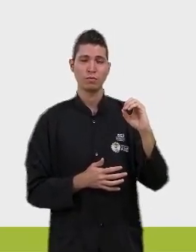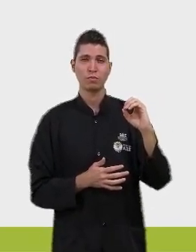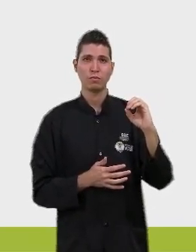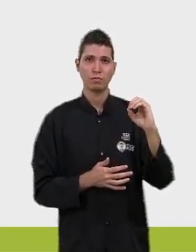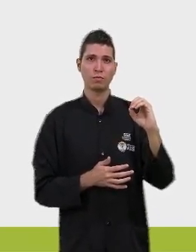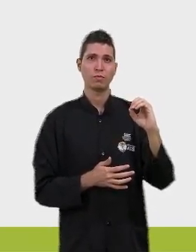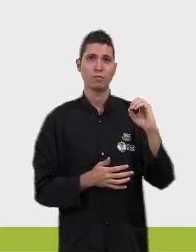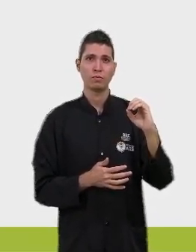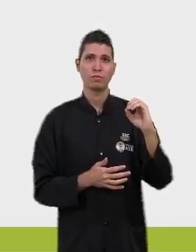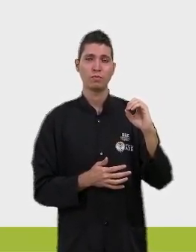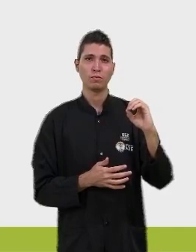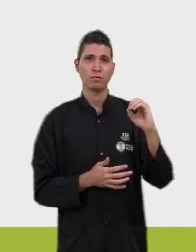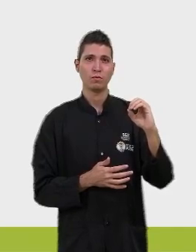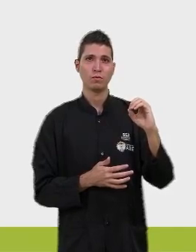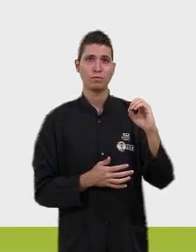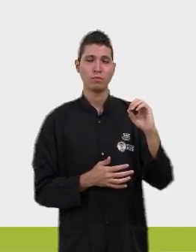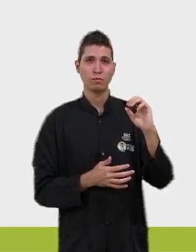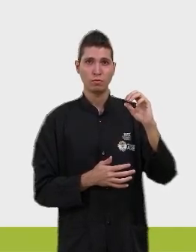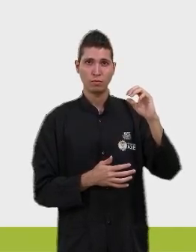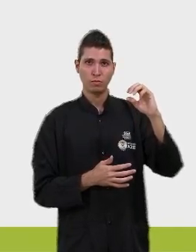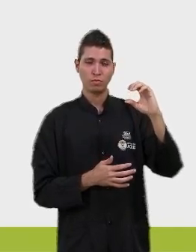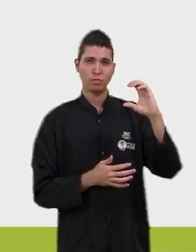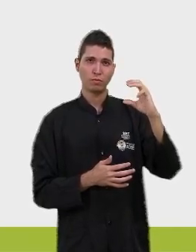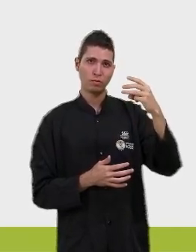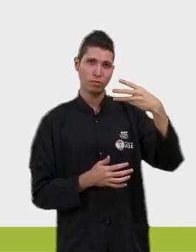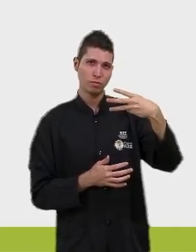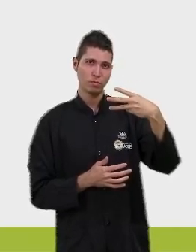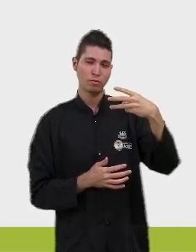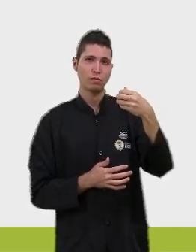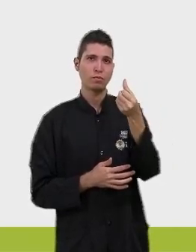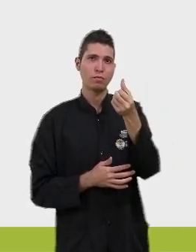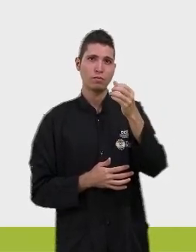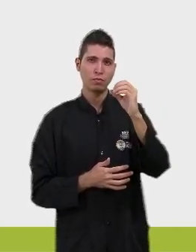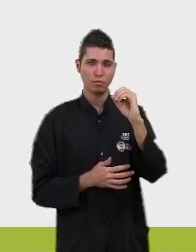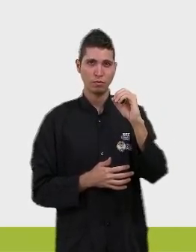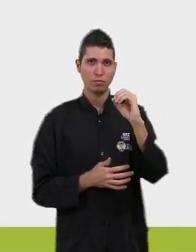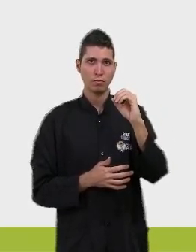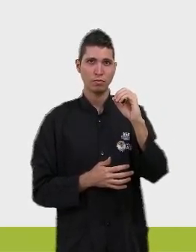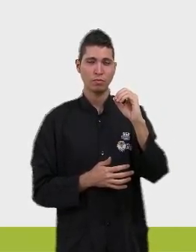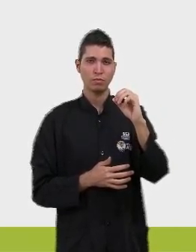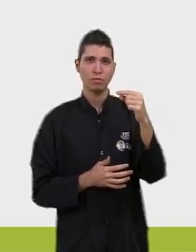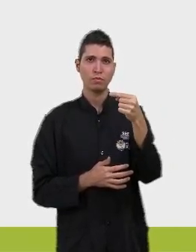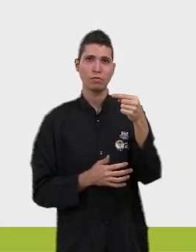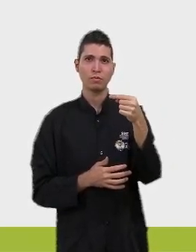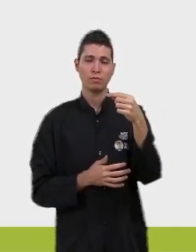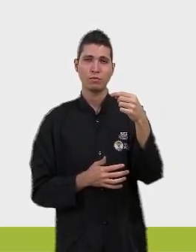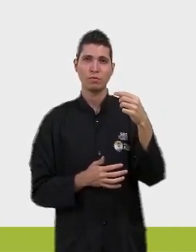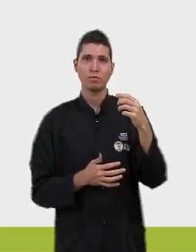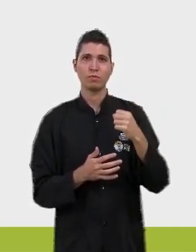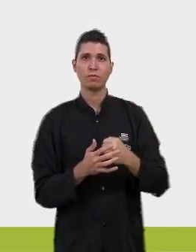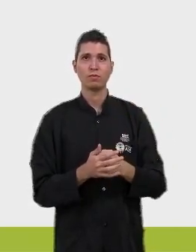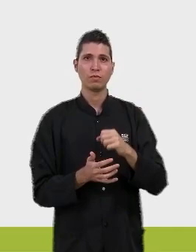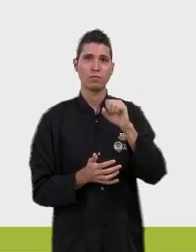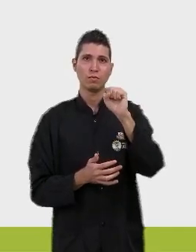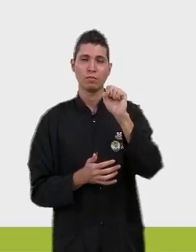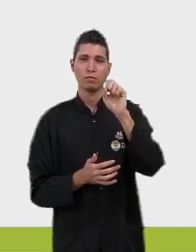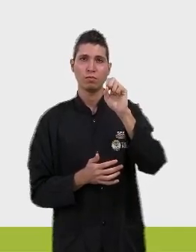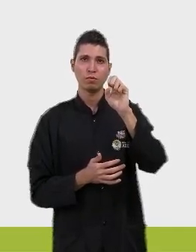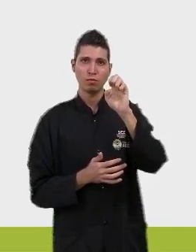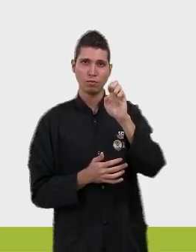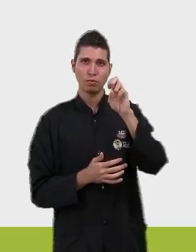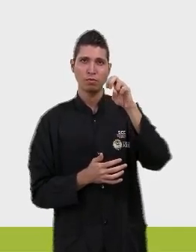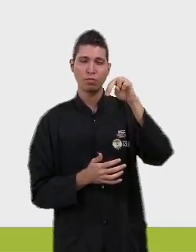como 360 menos 60, eu vou dizer aqui que o seno de 360 menos